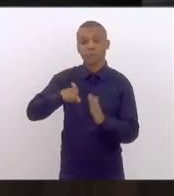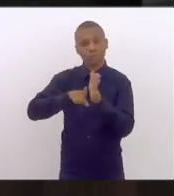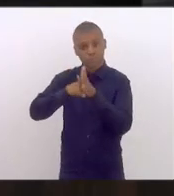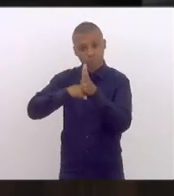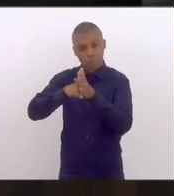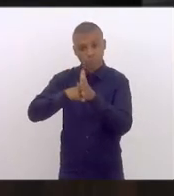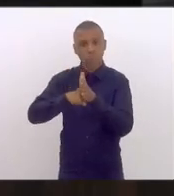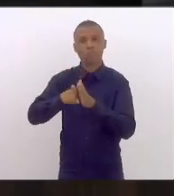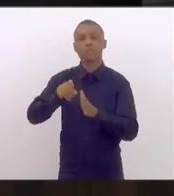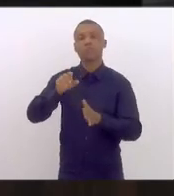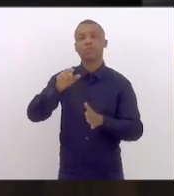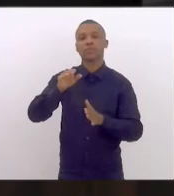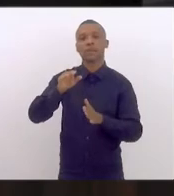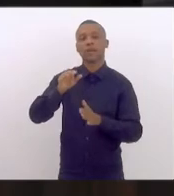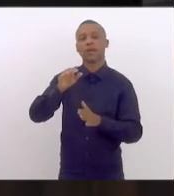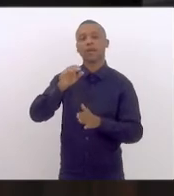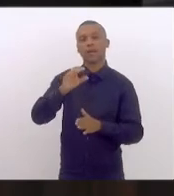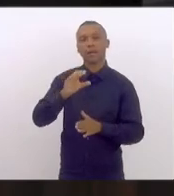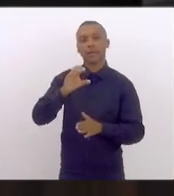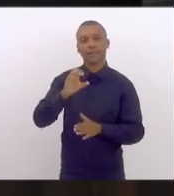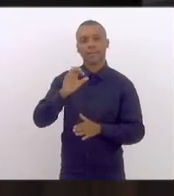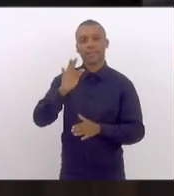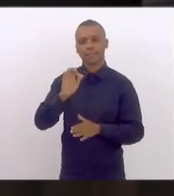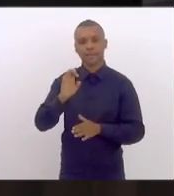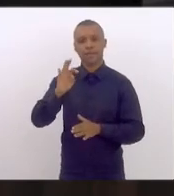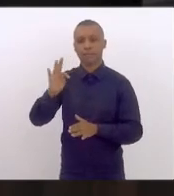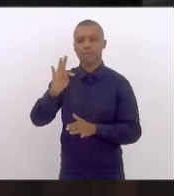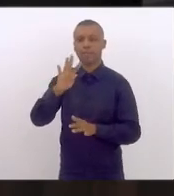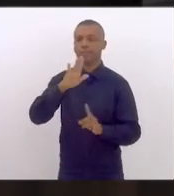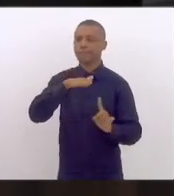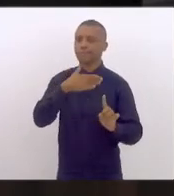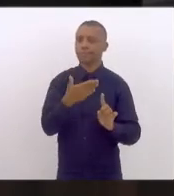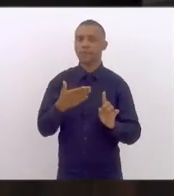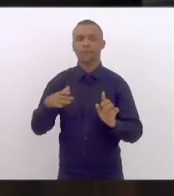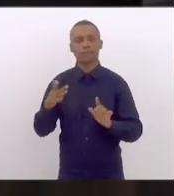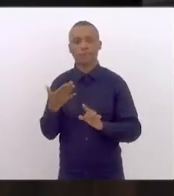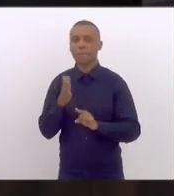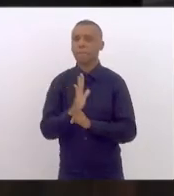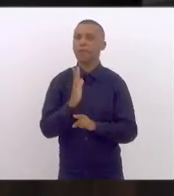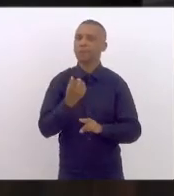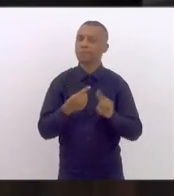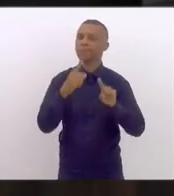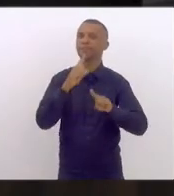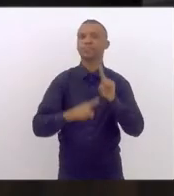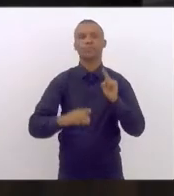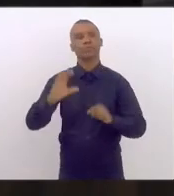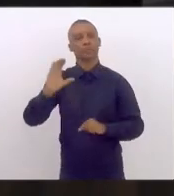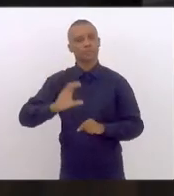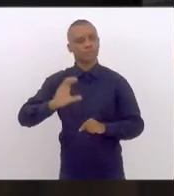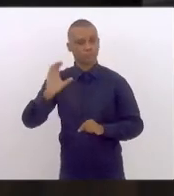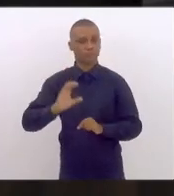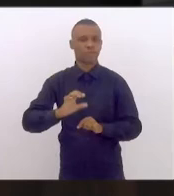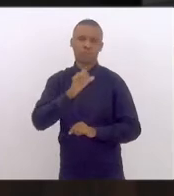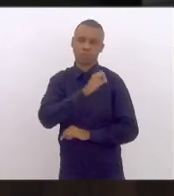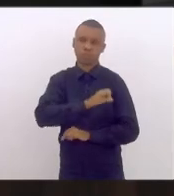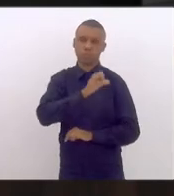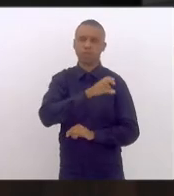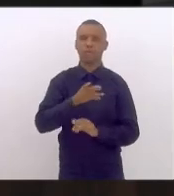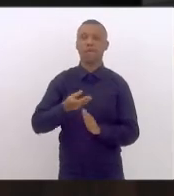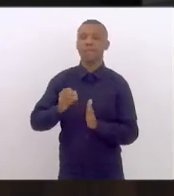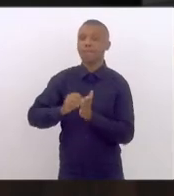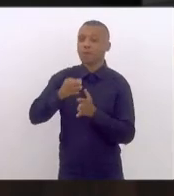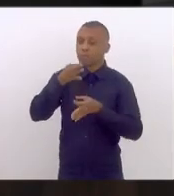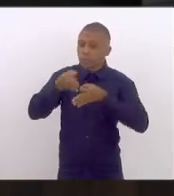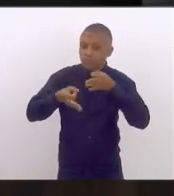Fundação de Apoio Escola Técnica pela sua relevante contribuição para o desenvolvimento científico do Estado do Rio de Janeiro parecida comissão de normas